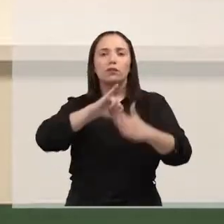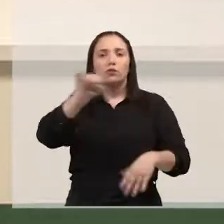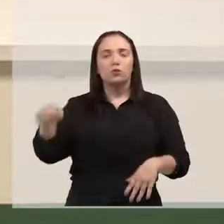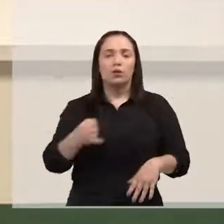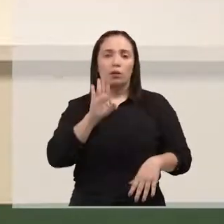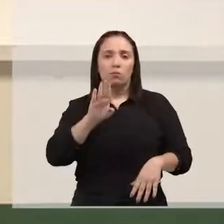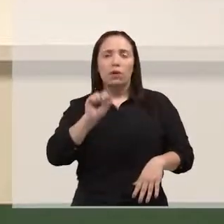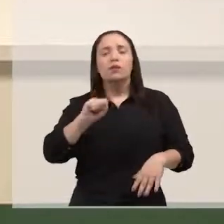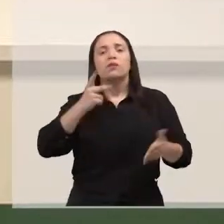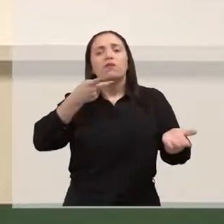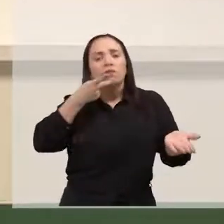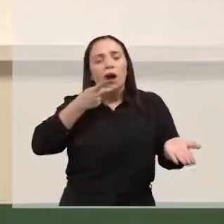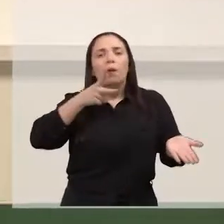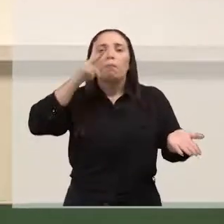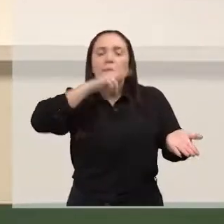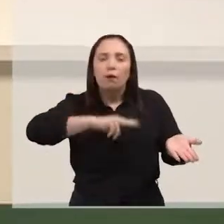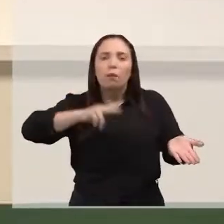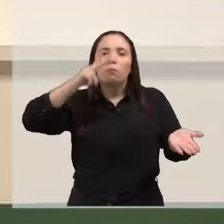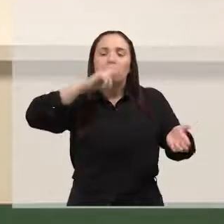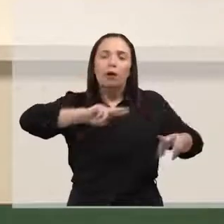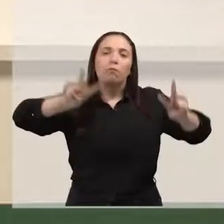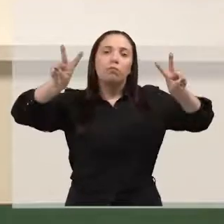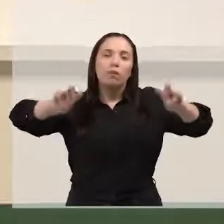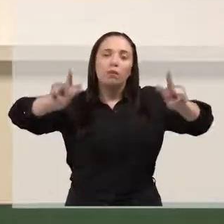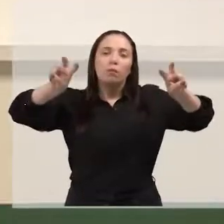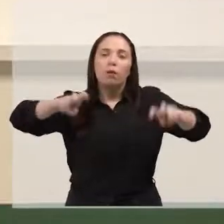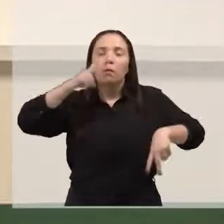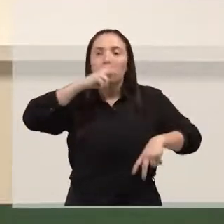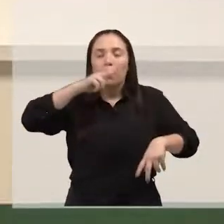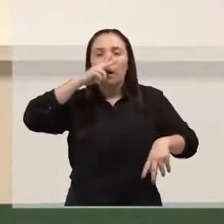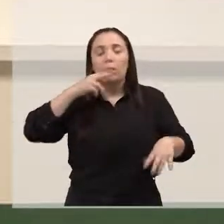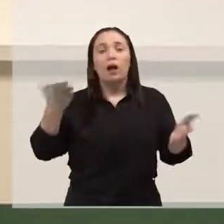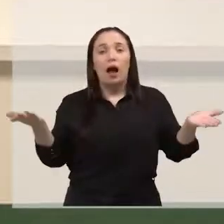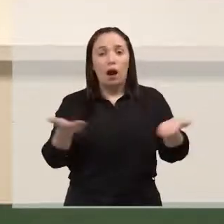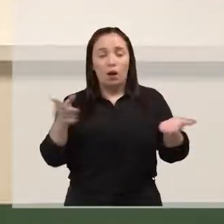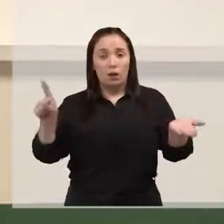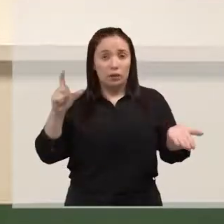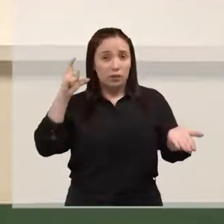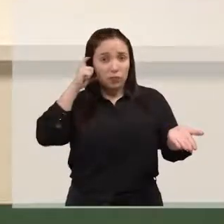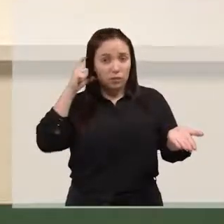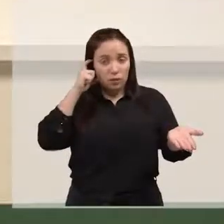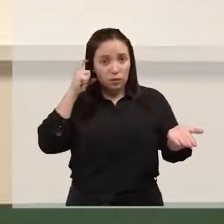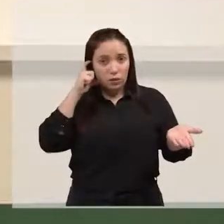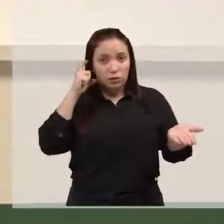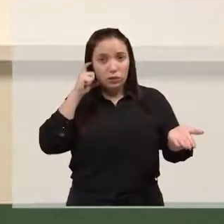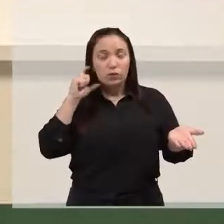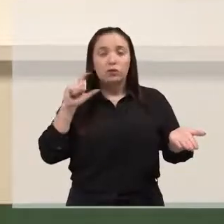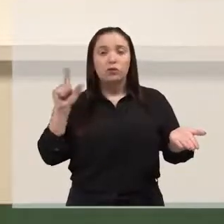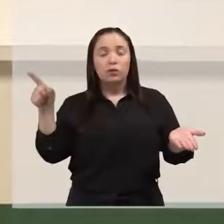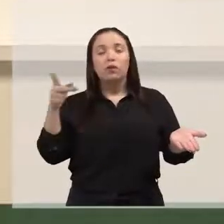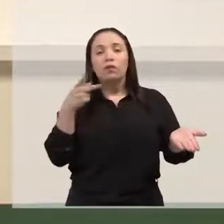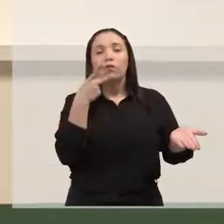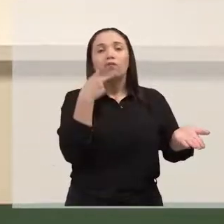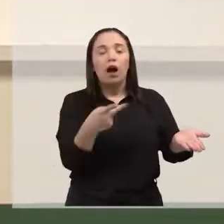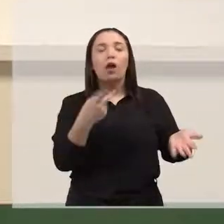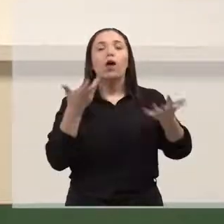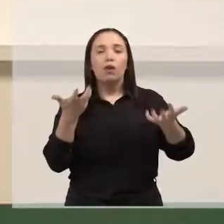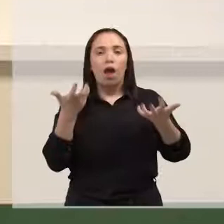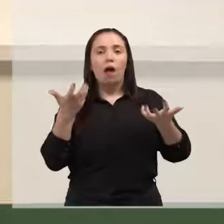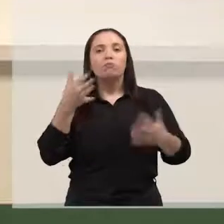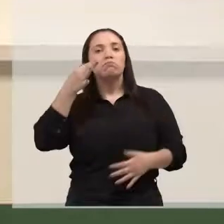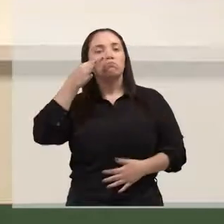história, foi falar de novo, ao ponto do próprio ex-governador agora disse que o governador quer que faça uma cariação entre ele,